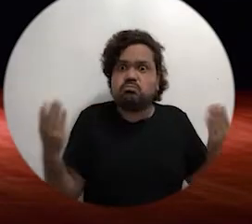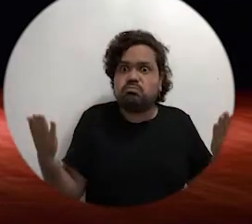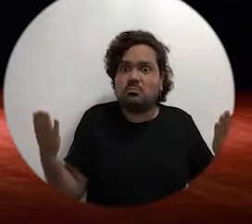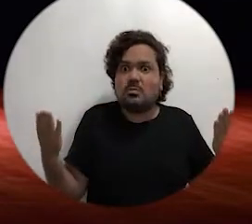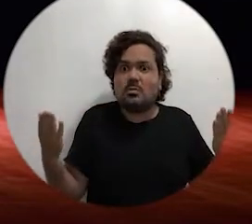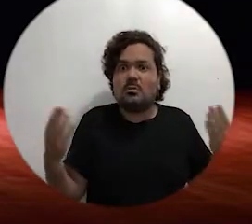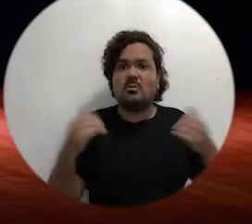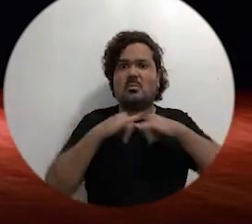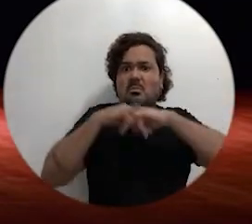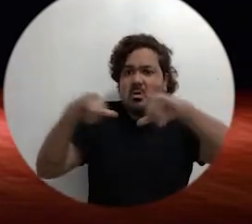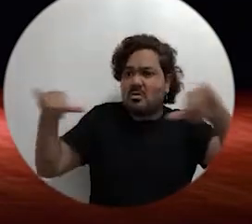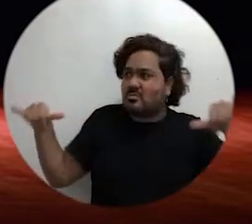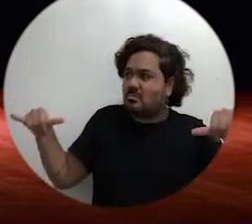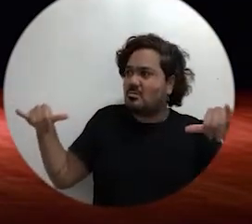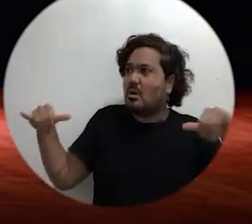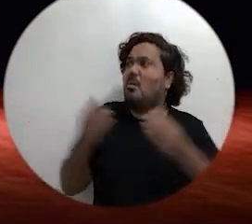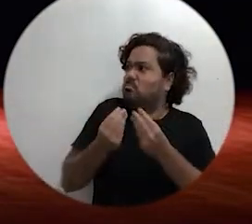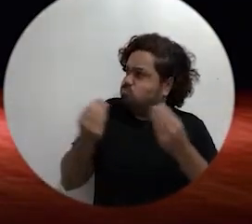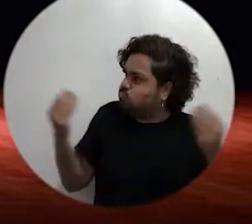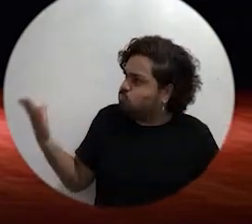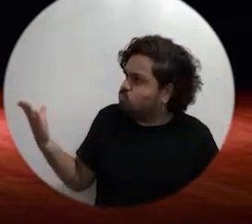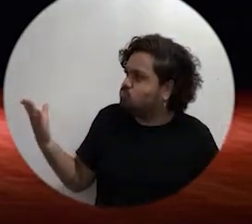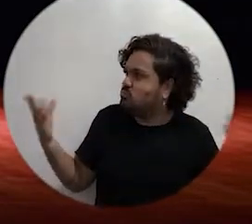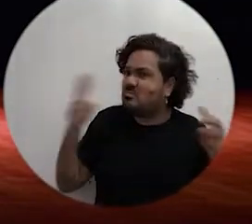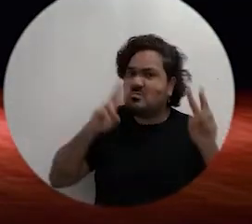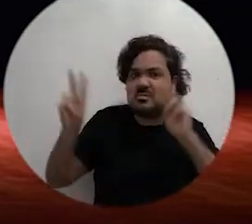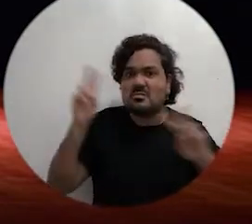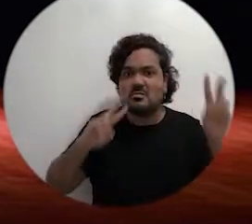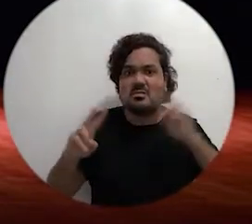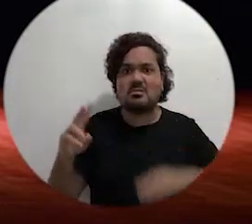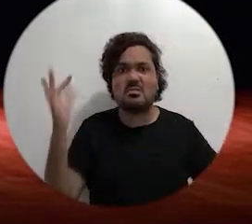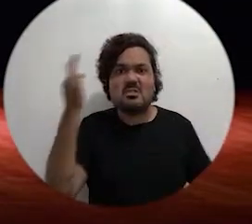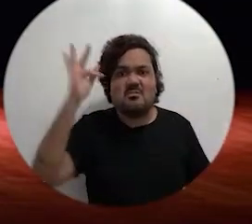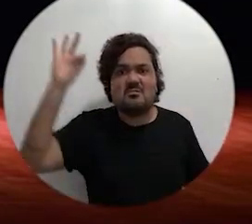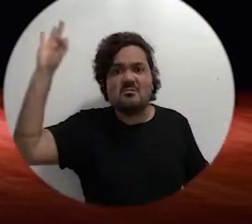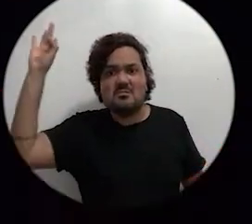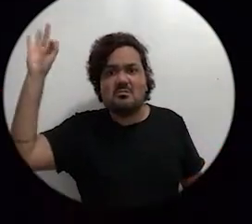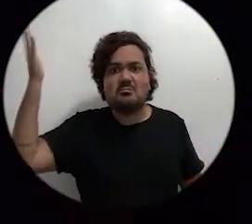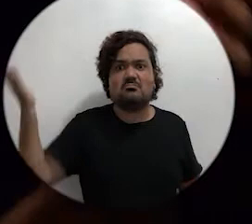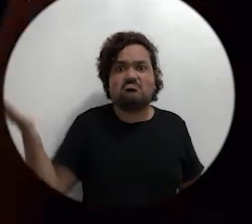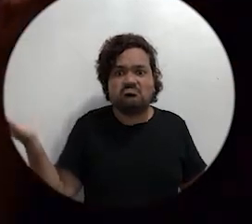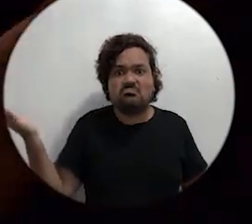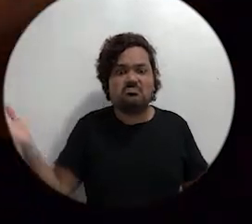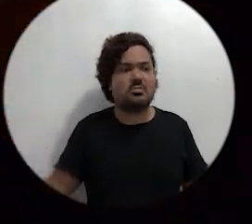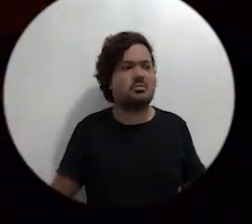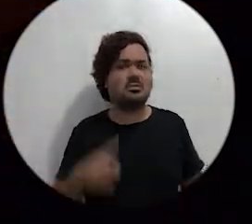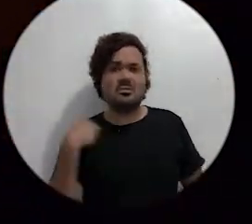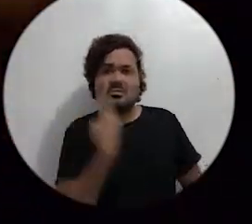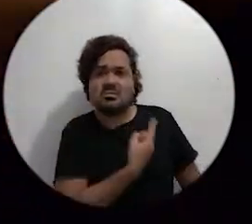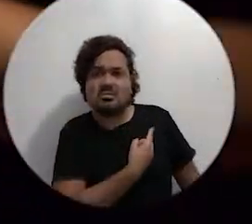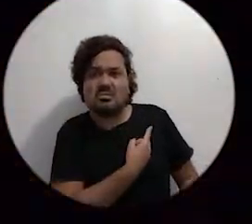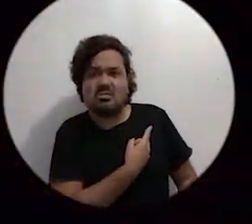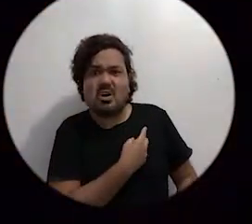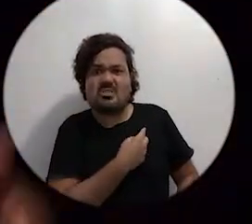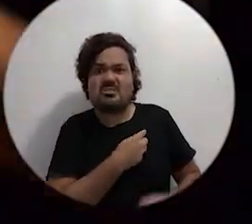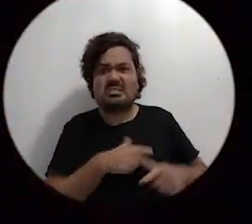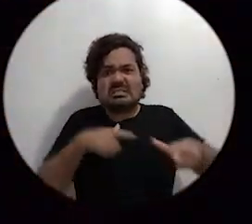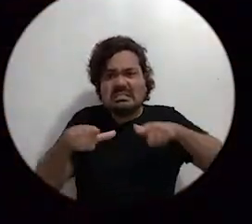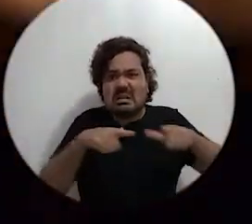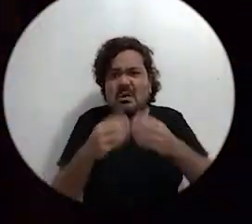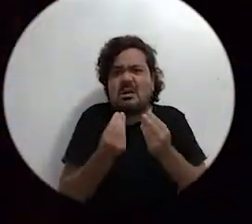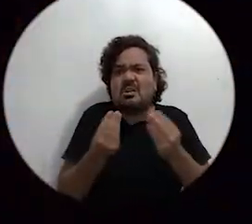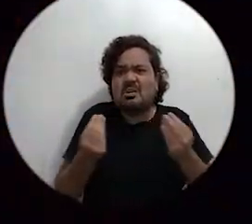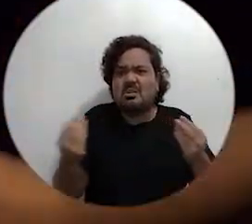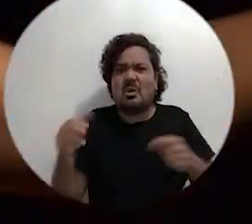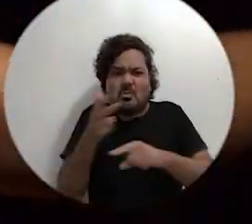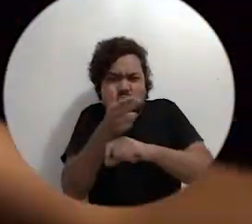Manda uma coisinha aqui, pá, posta, bomba. Vira sucesso, vira mídia. Nós aqui de mó tempão,